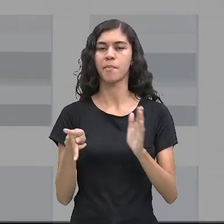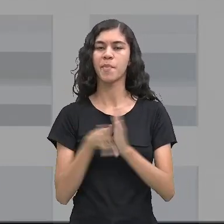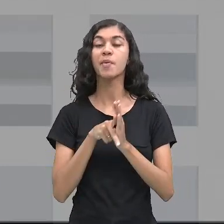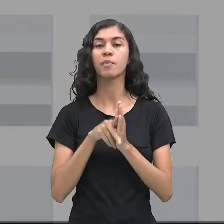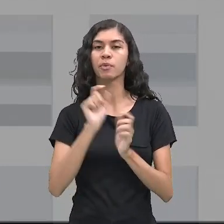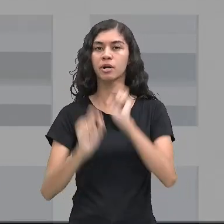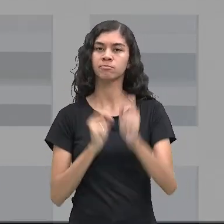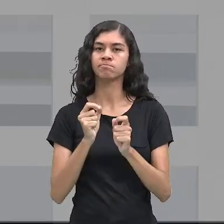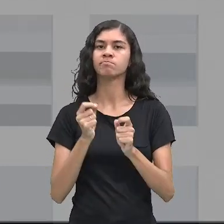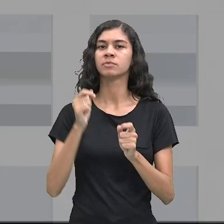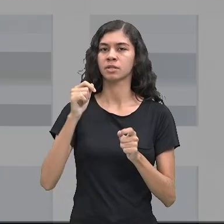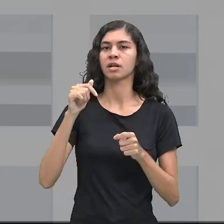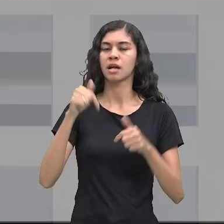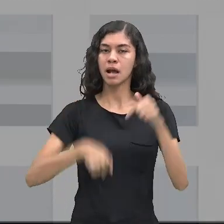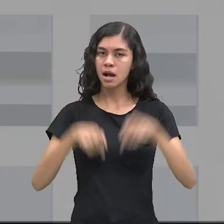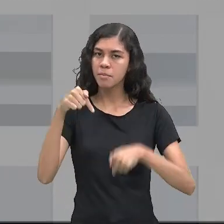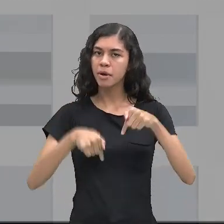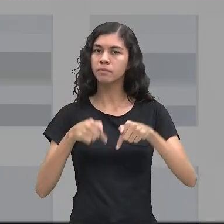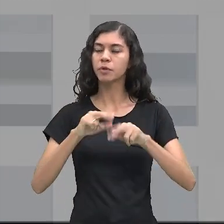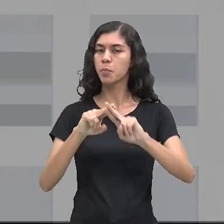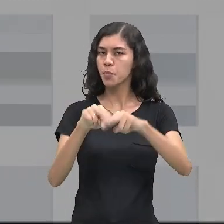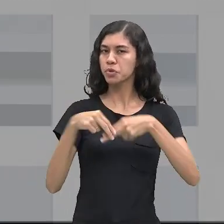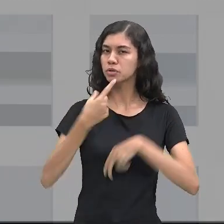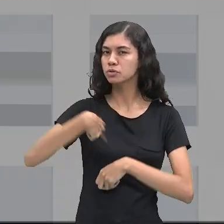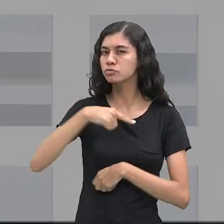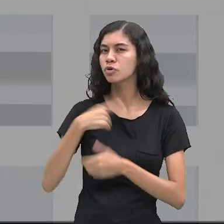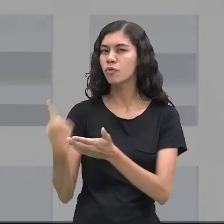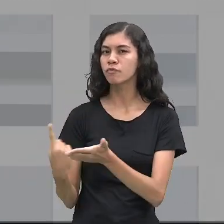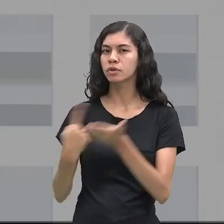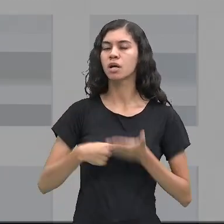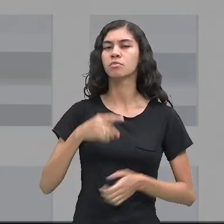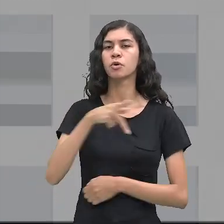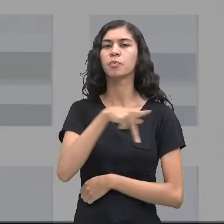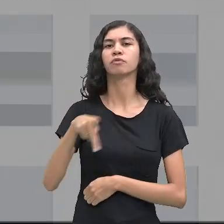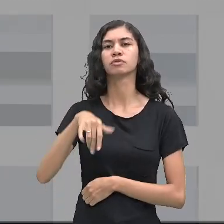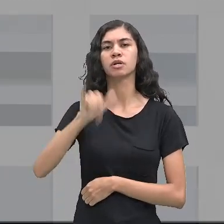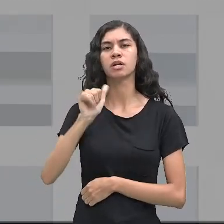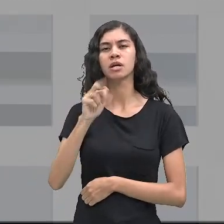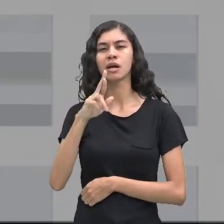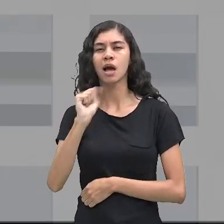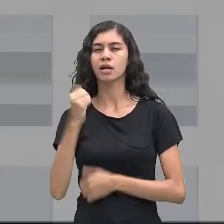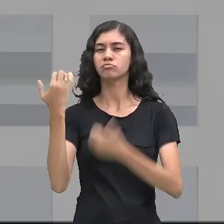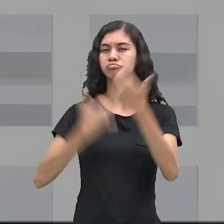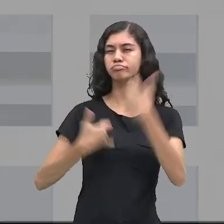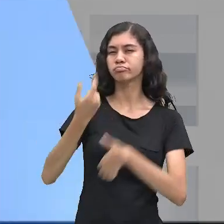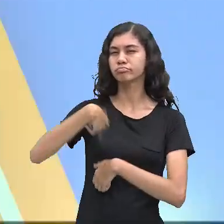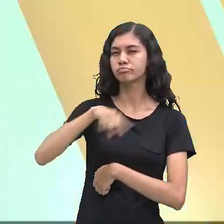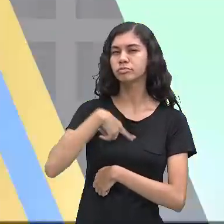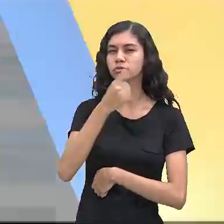que nós convidamos a professora Yara para falar um pouquinho para vocês sobre as pilhas. Olha só.